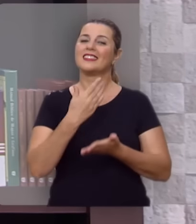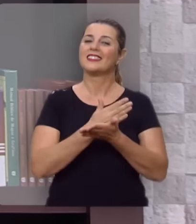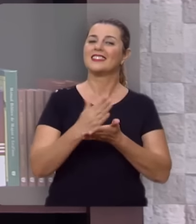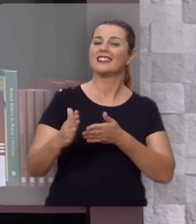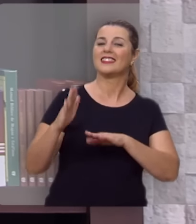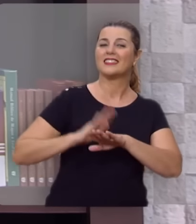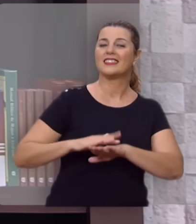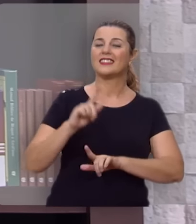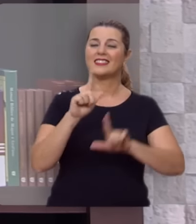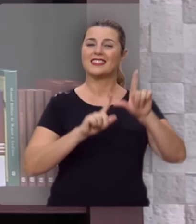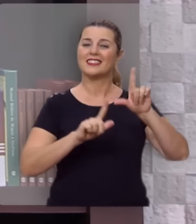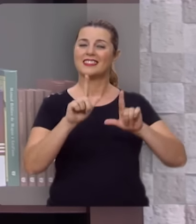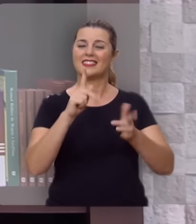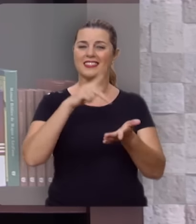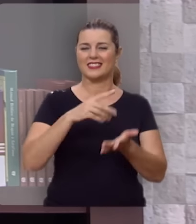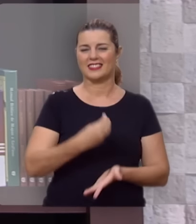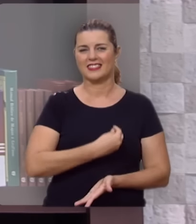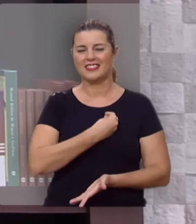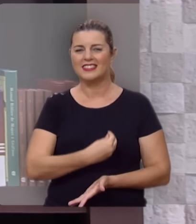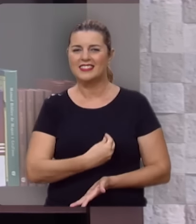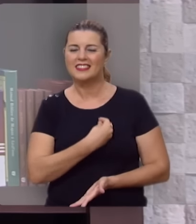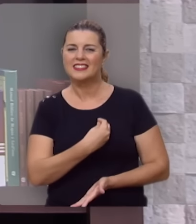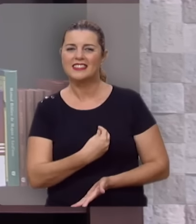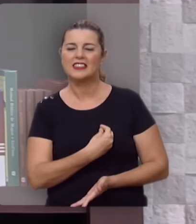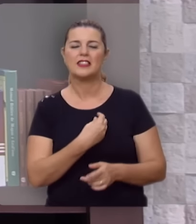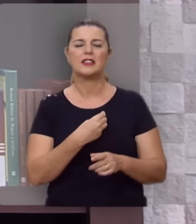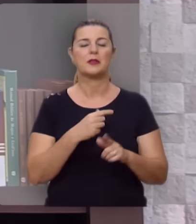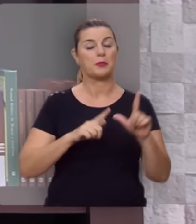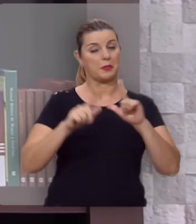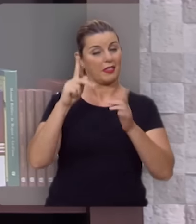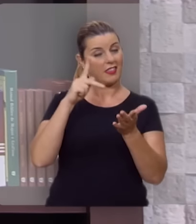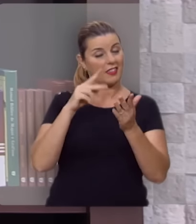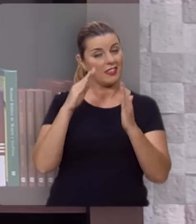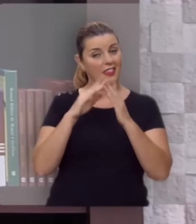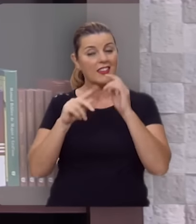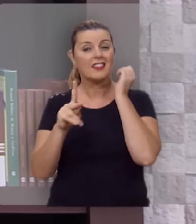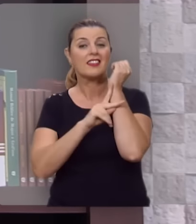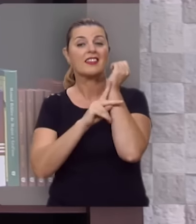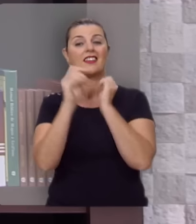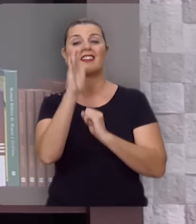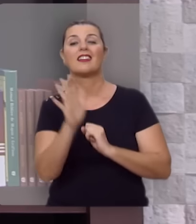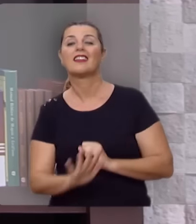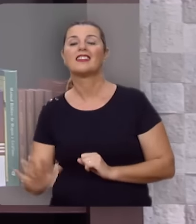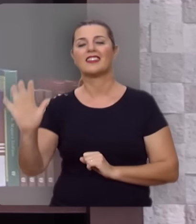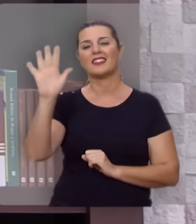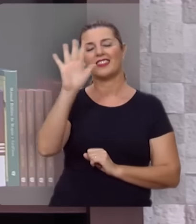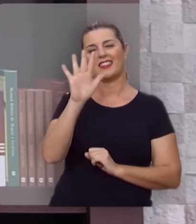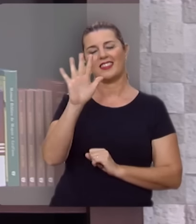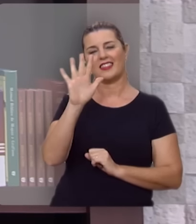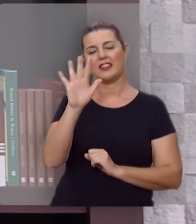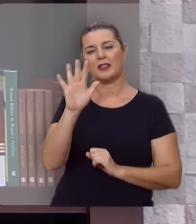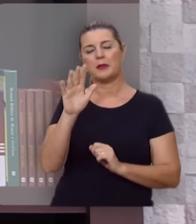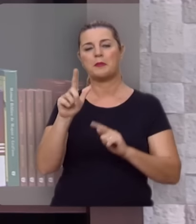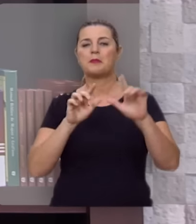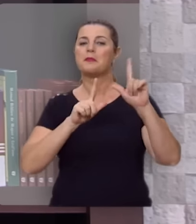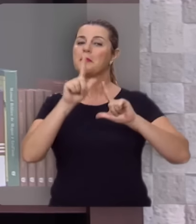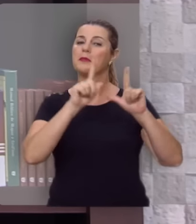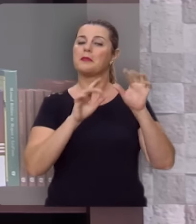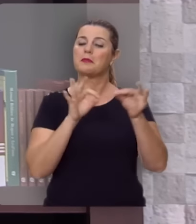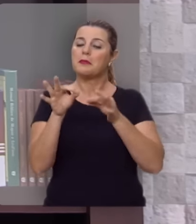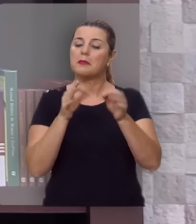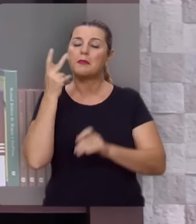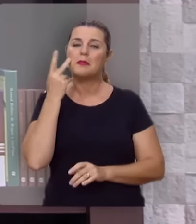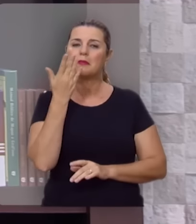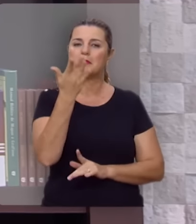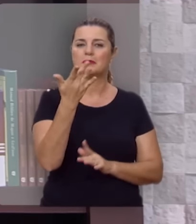Nós estamos começando o programa Verdade e Vida, o programa da Igreja Presbiteriana do Brasil, um programa preparado